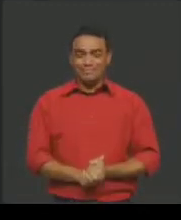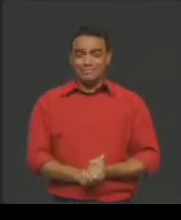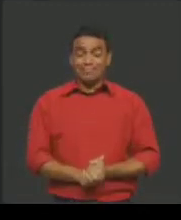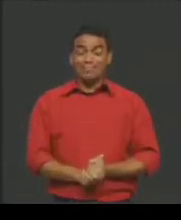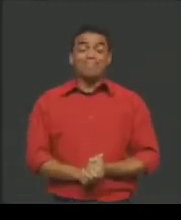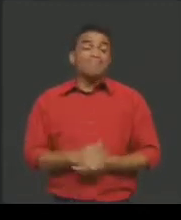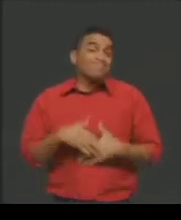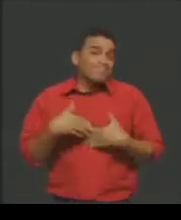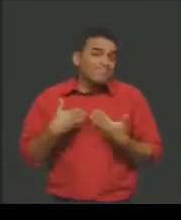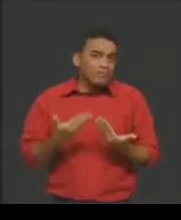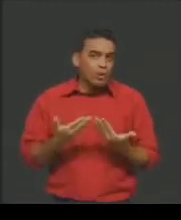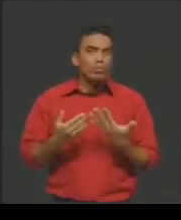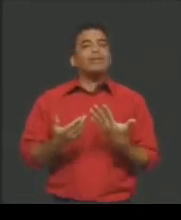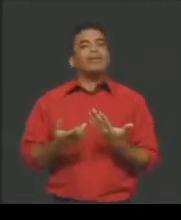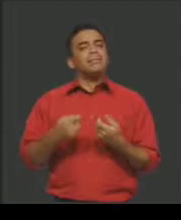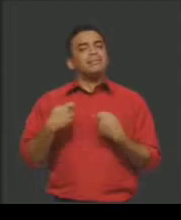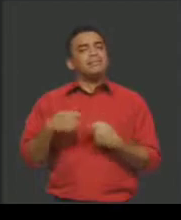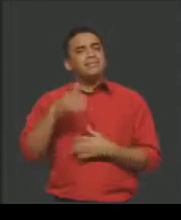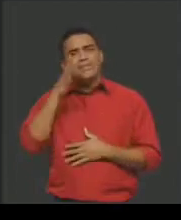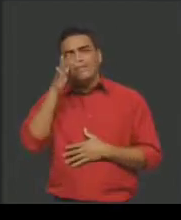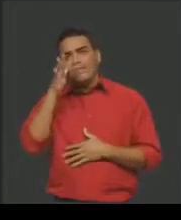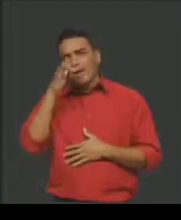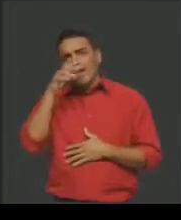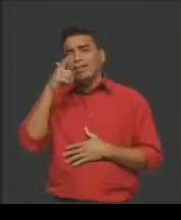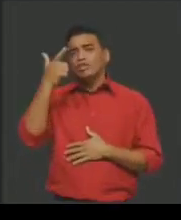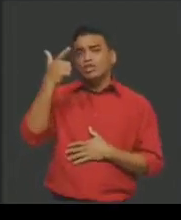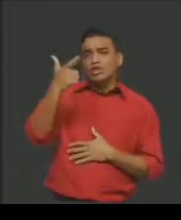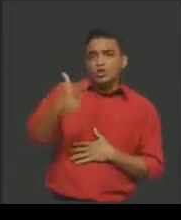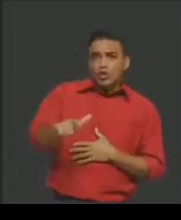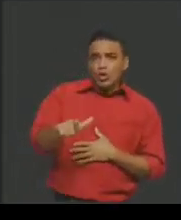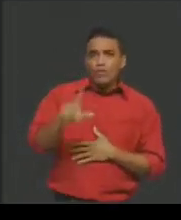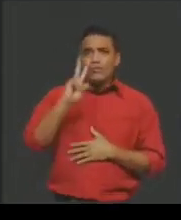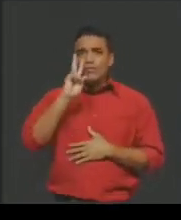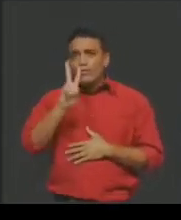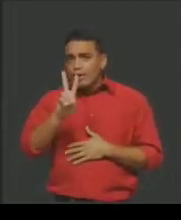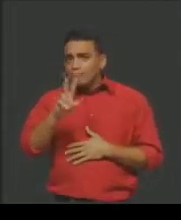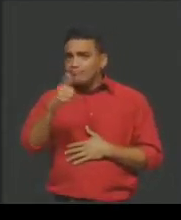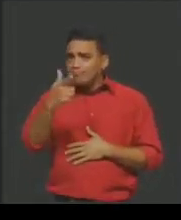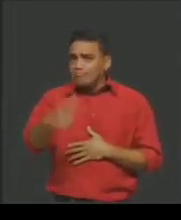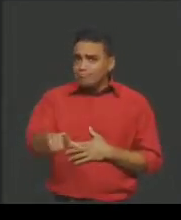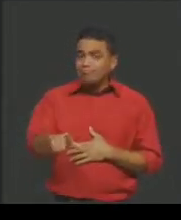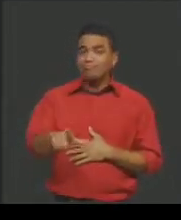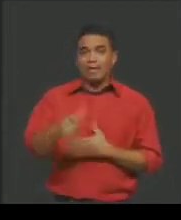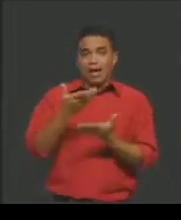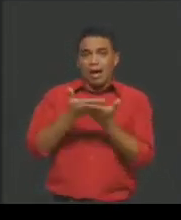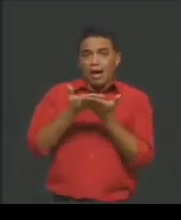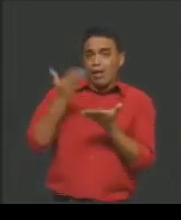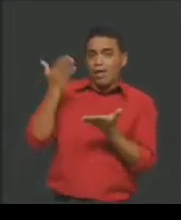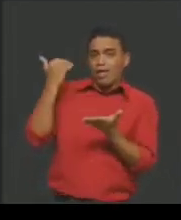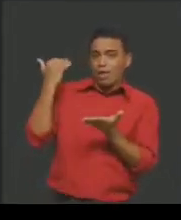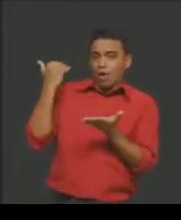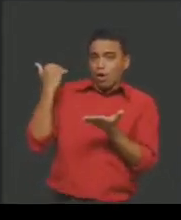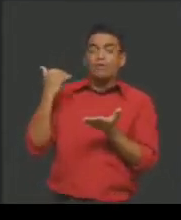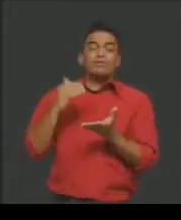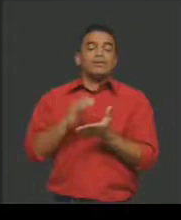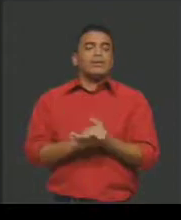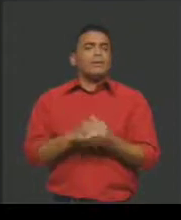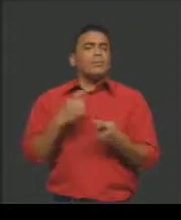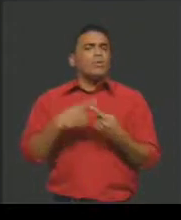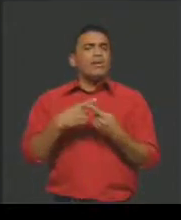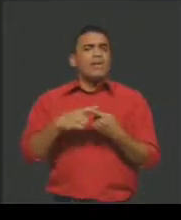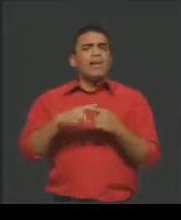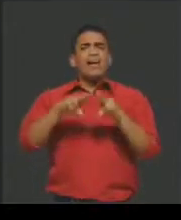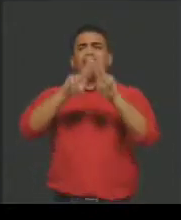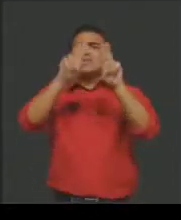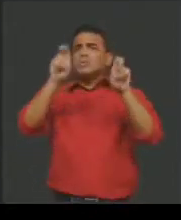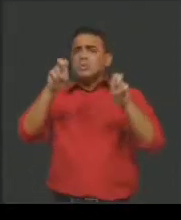Para isso, nós vamos rever um pouco a aula anterior, porque esse é um assunto que muitas vezes ele traz muitas